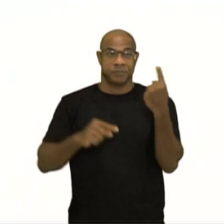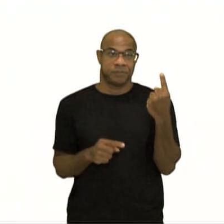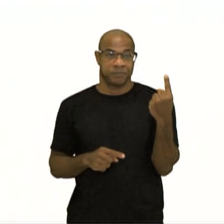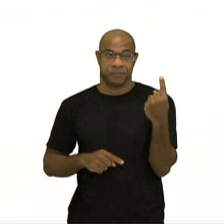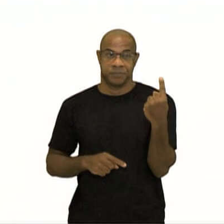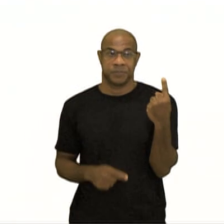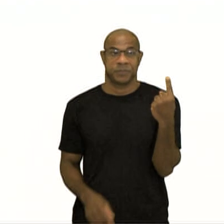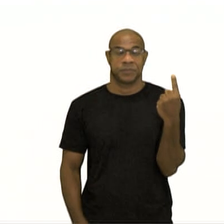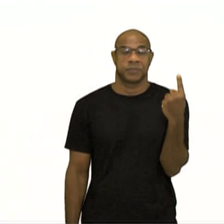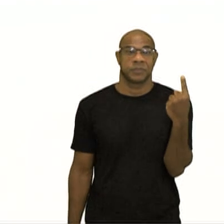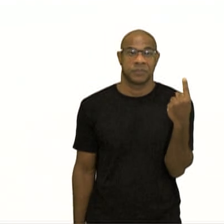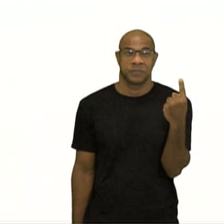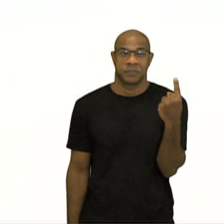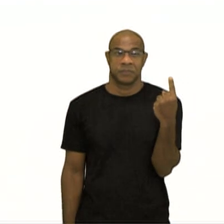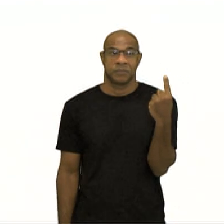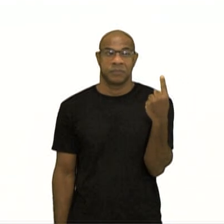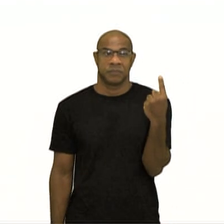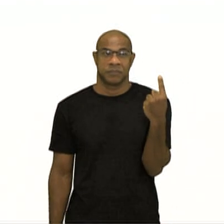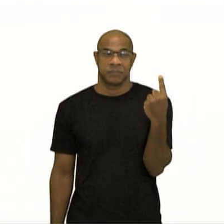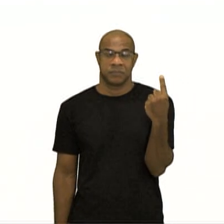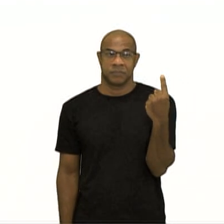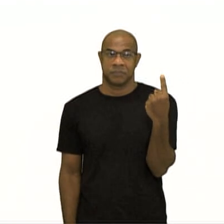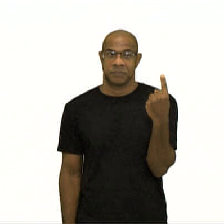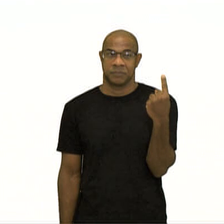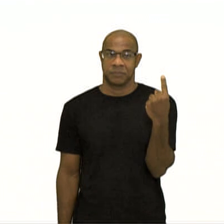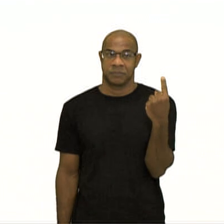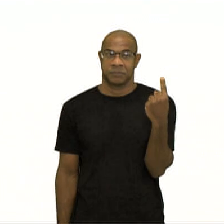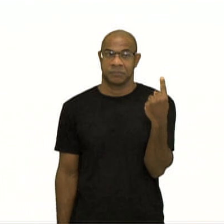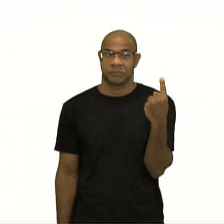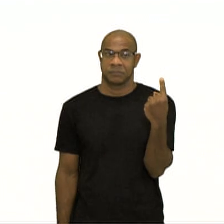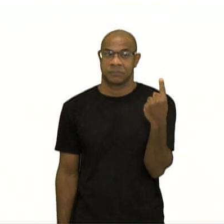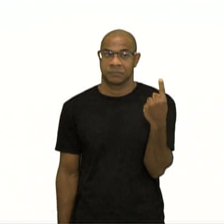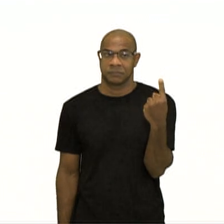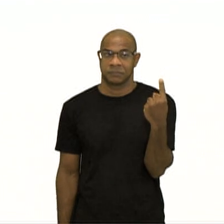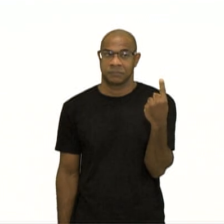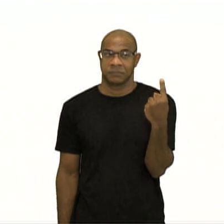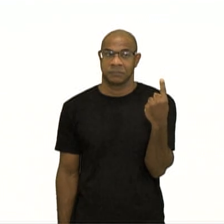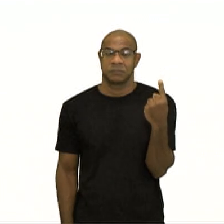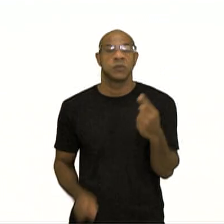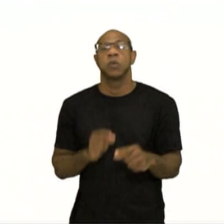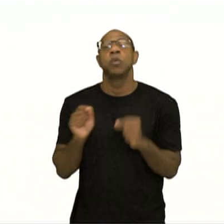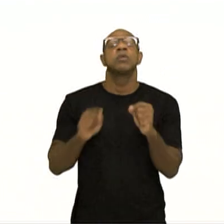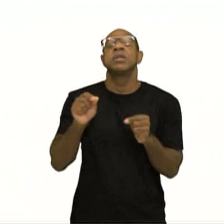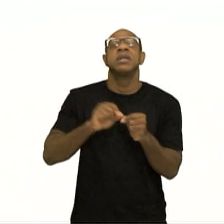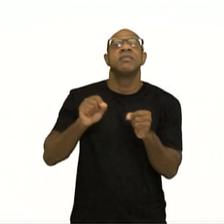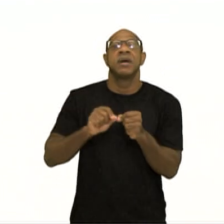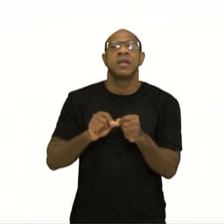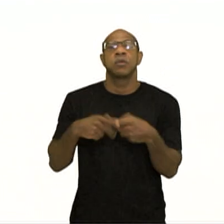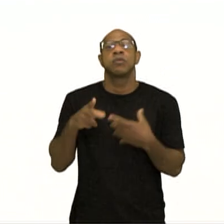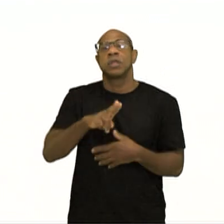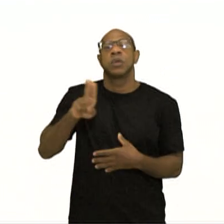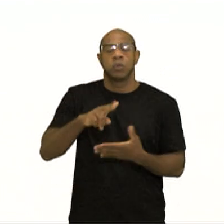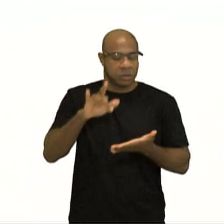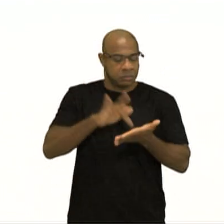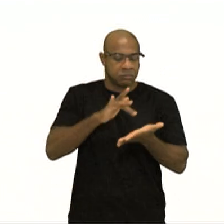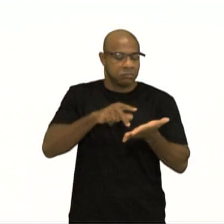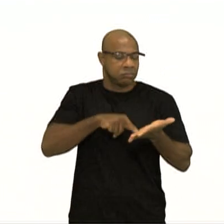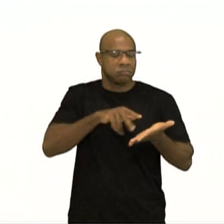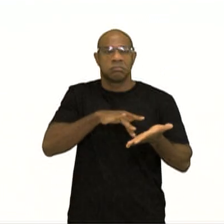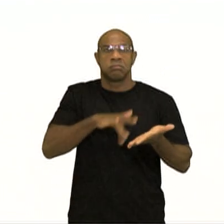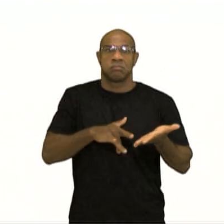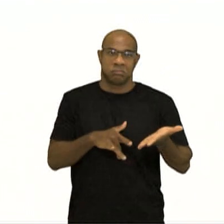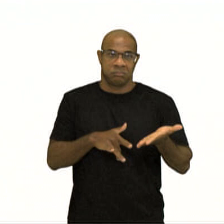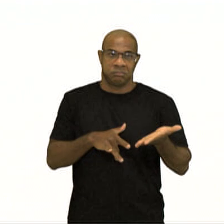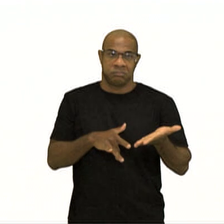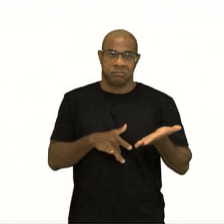What do you do when your smartphone run out of memory? O que você faz quando o seu smartphone run